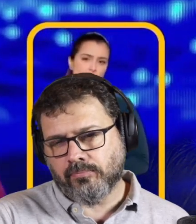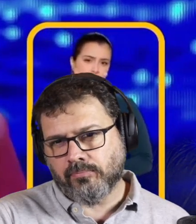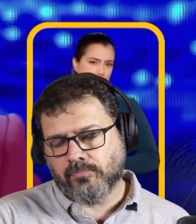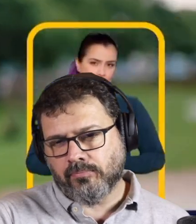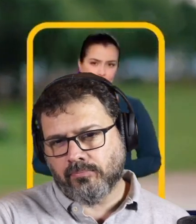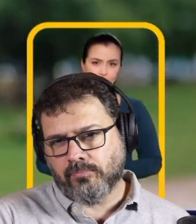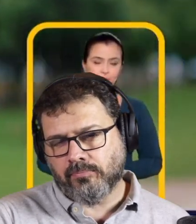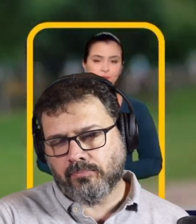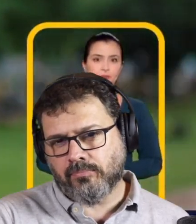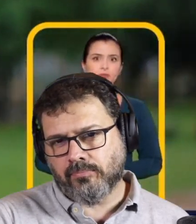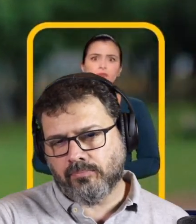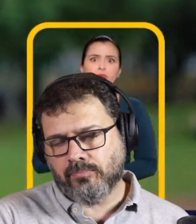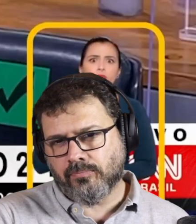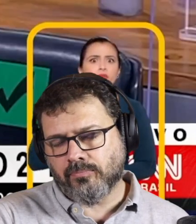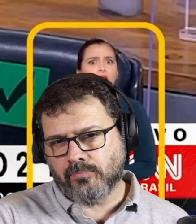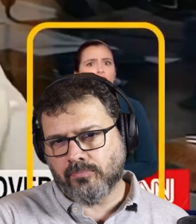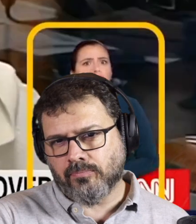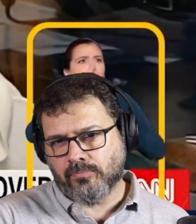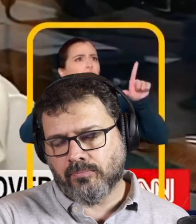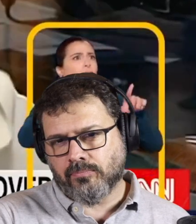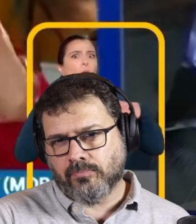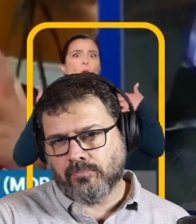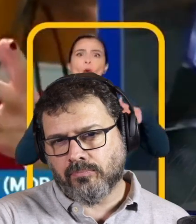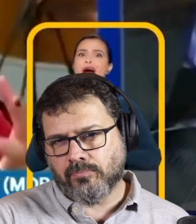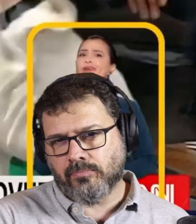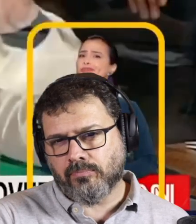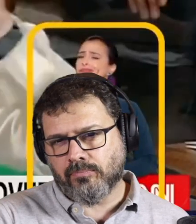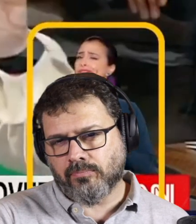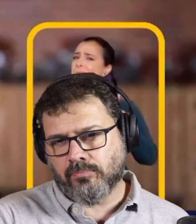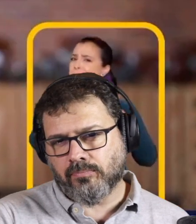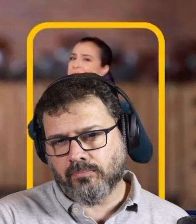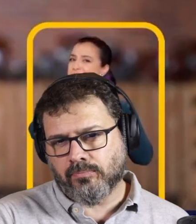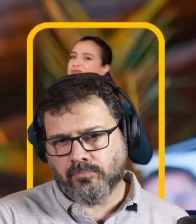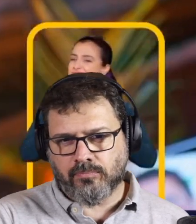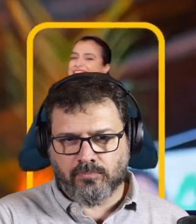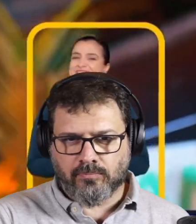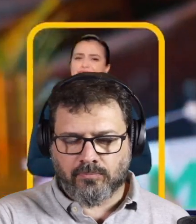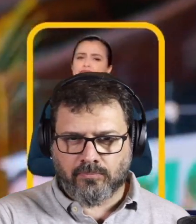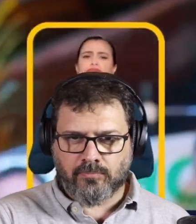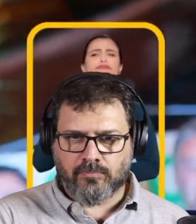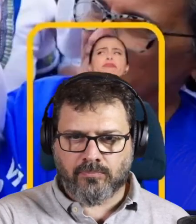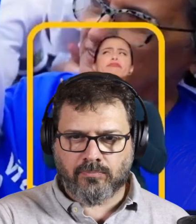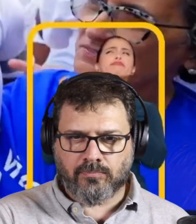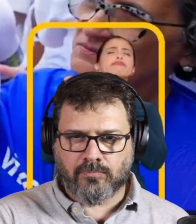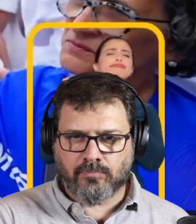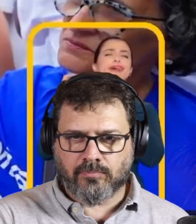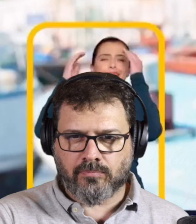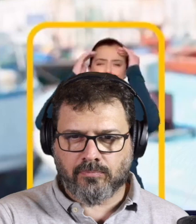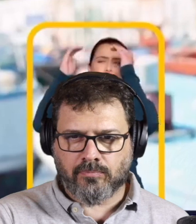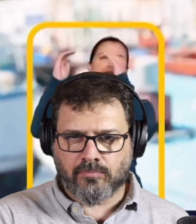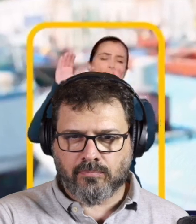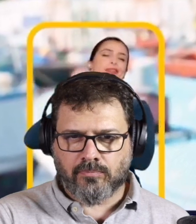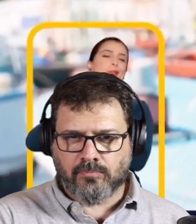nem dos seus ministros. Desde quando eu vi essa mulher na televisão, eu falei, esse meu voto é da Simone. E a mulher, ela tem que ser respeitada.